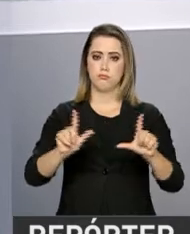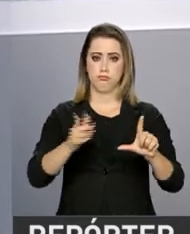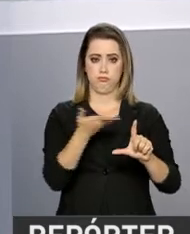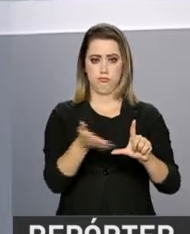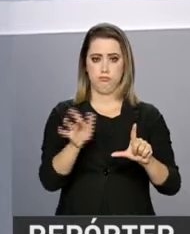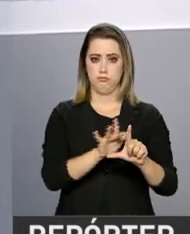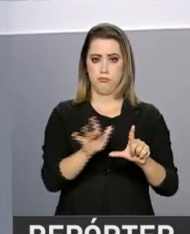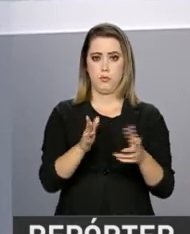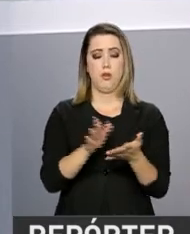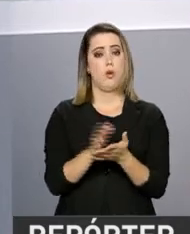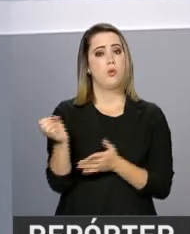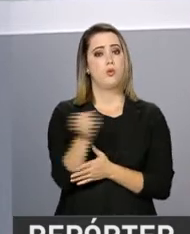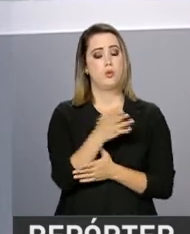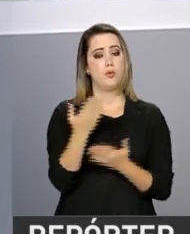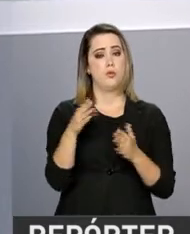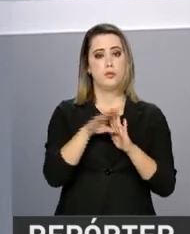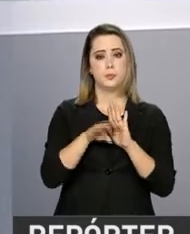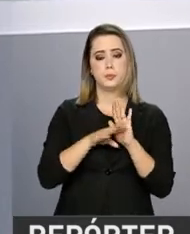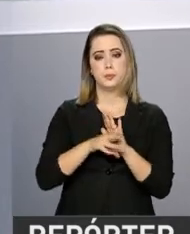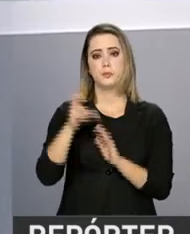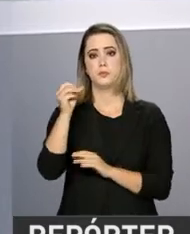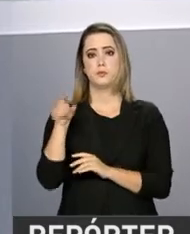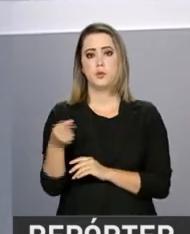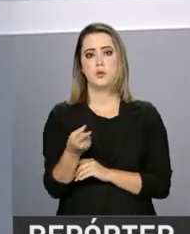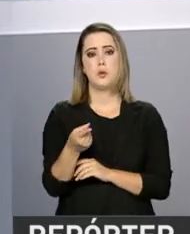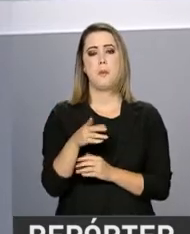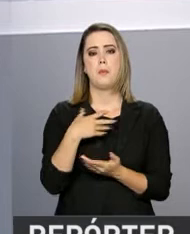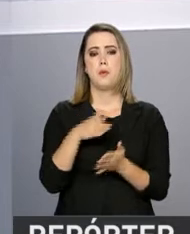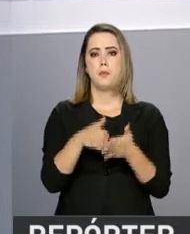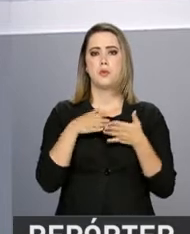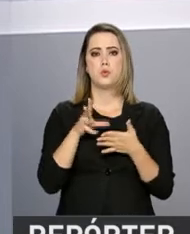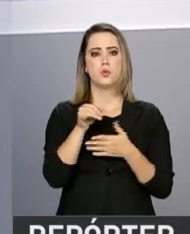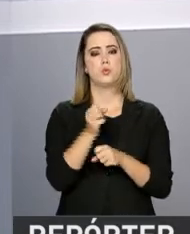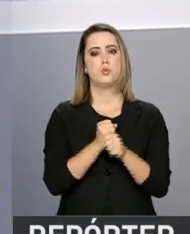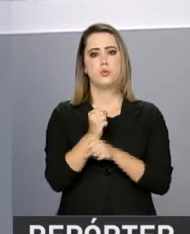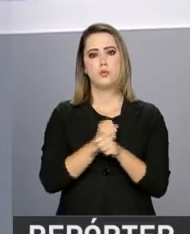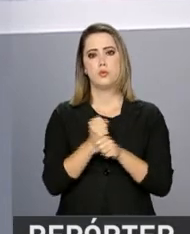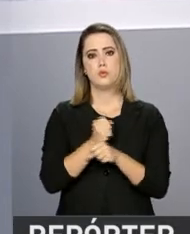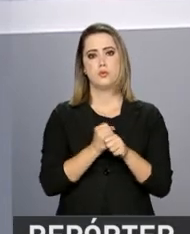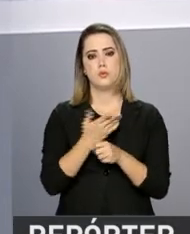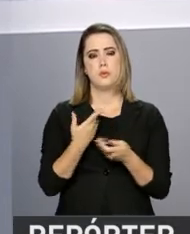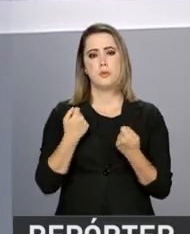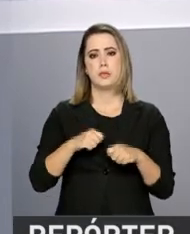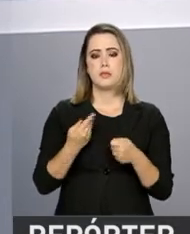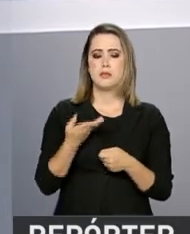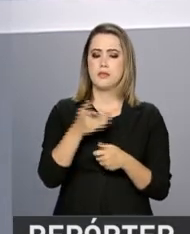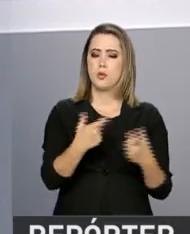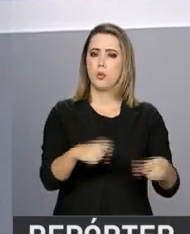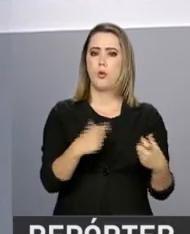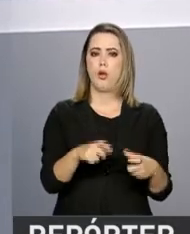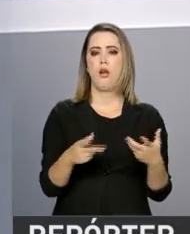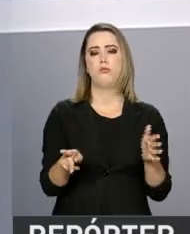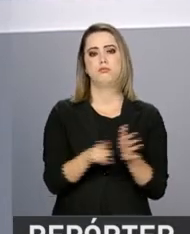o novo procedimento serão aproximadamente 50 mil pedidos de isenção anuais que deixaram de ser apresentados nas unidades